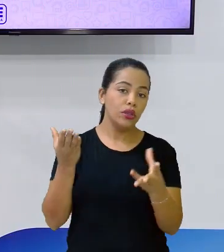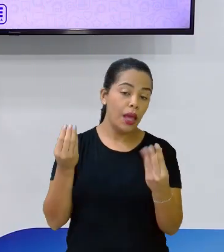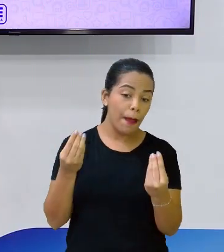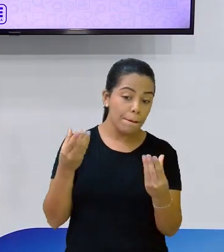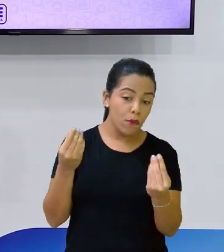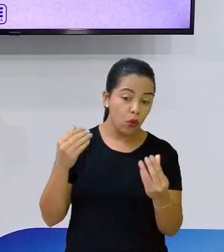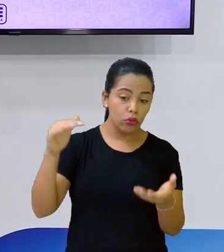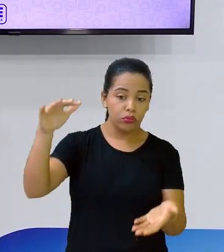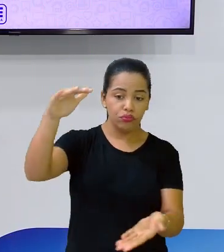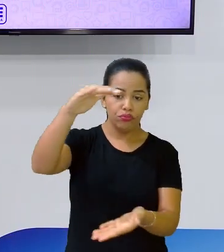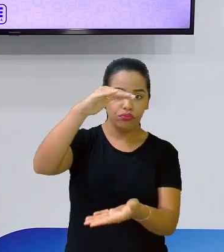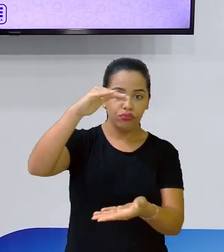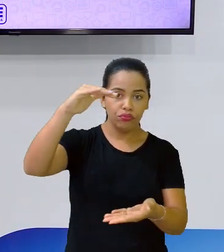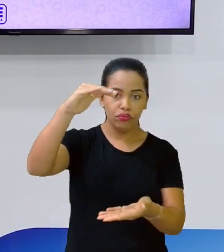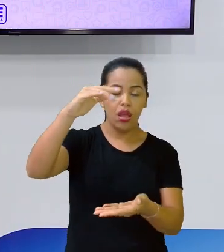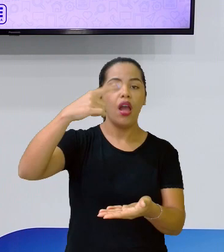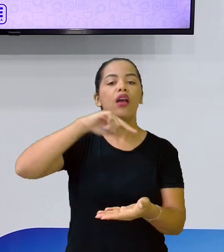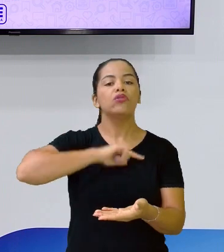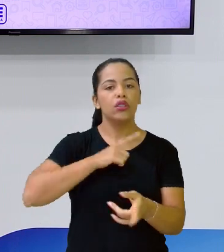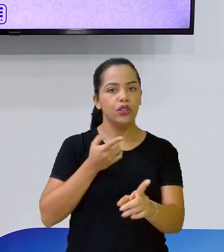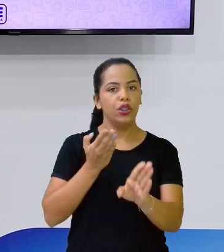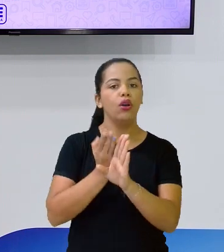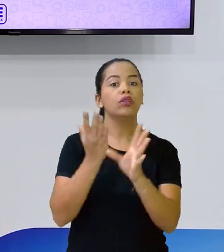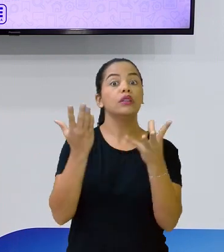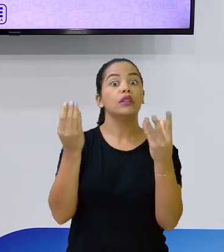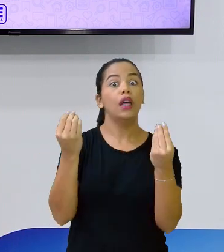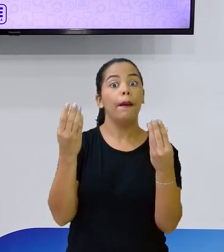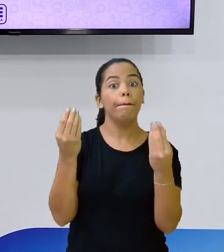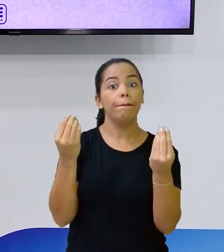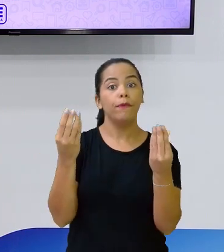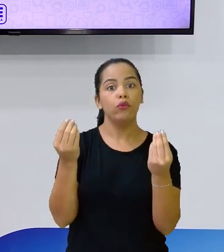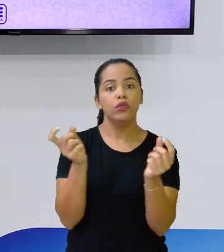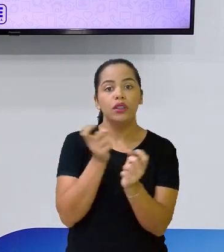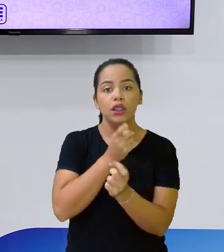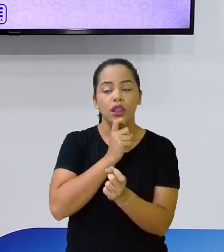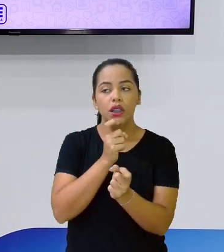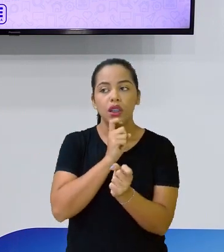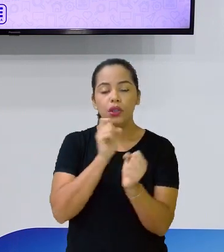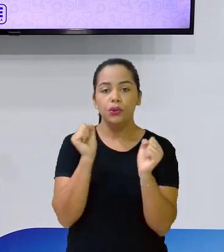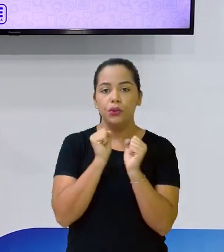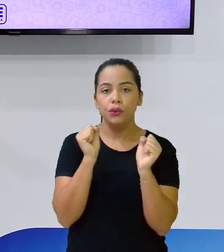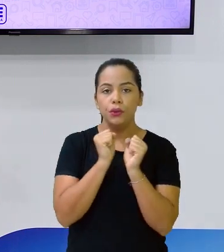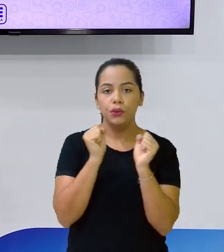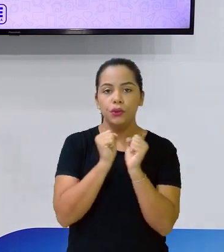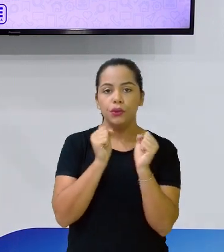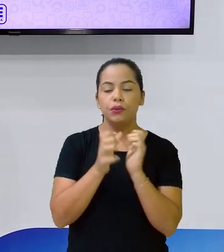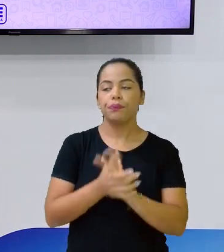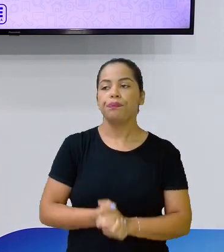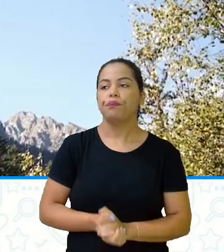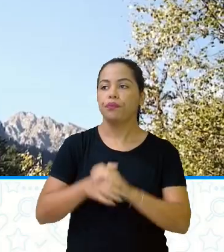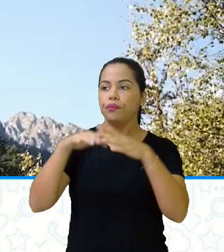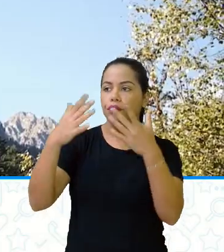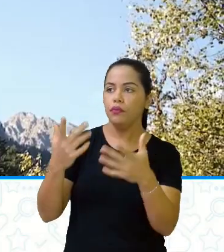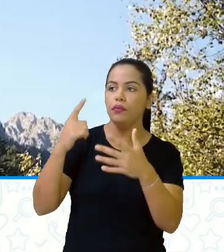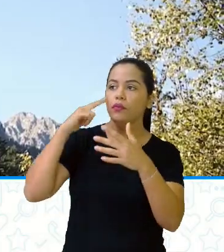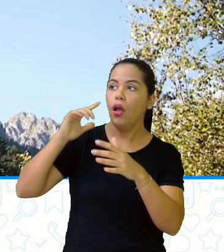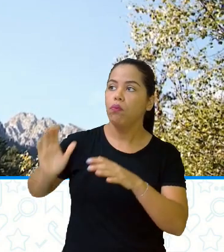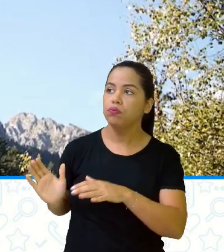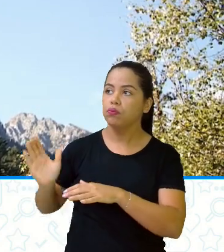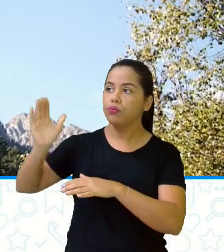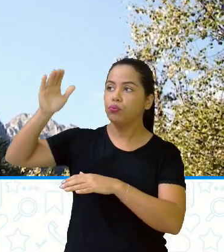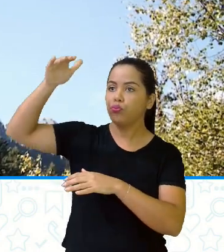quantidade, que é característico dessas duas regiões, nos polos do nosso planeta, tá bom? Nas